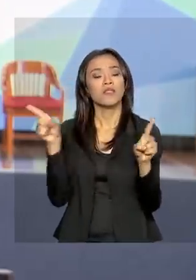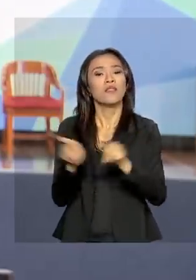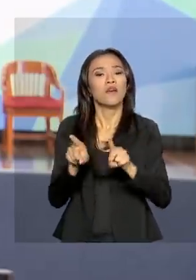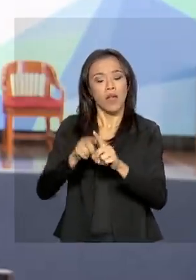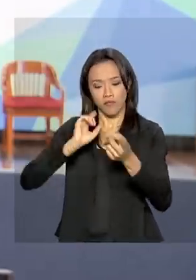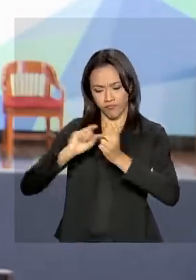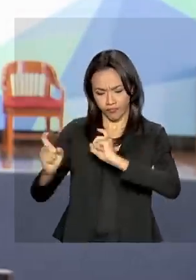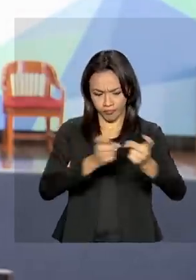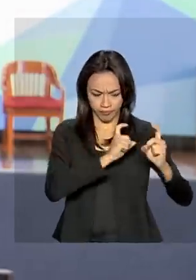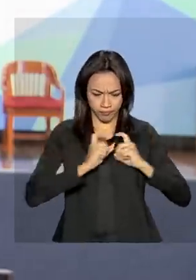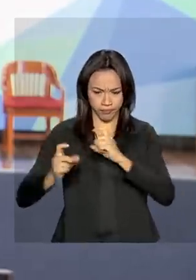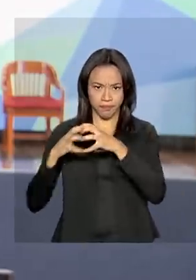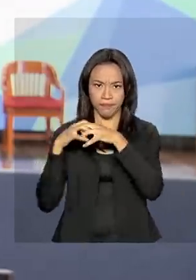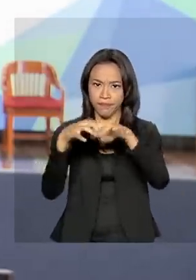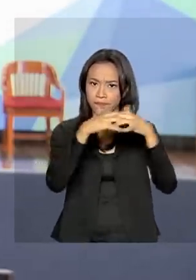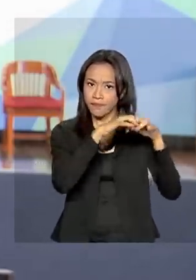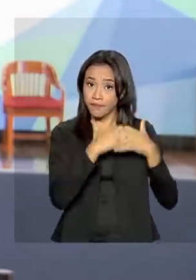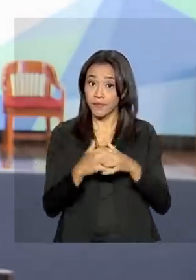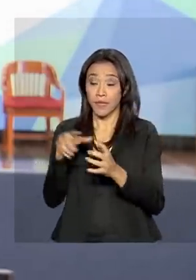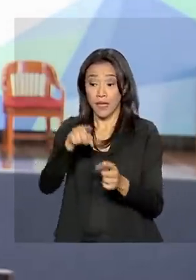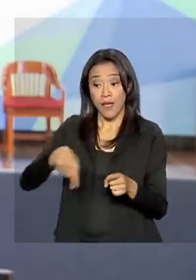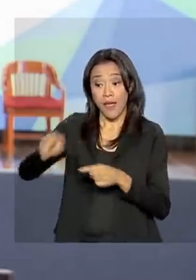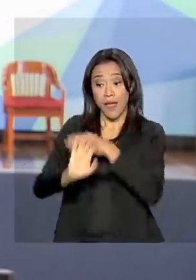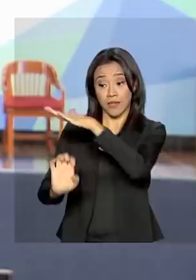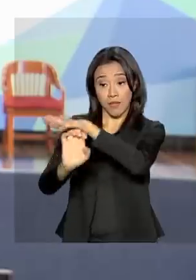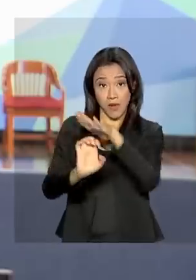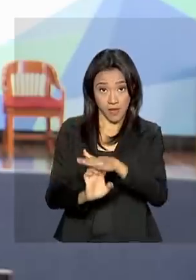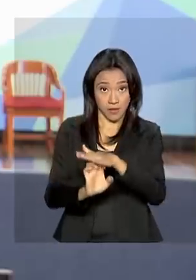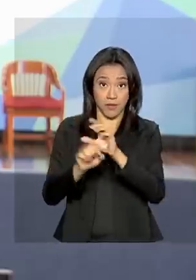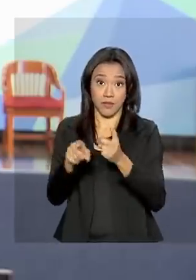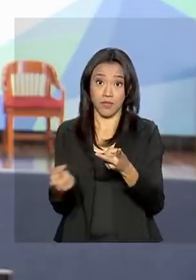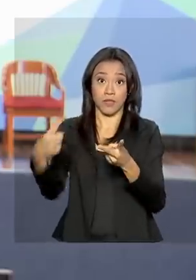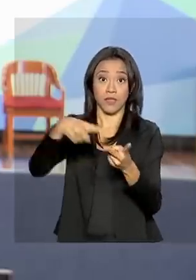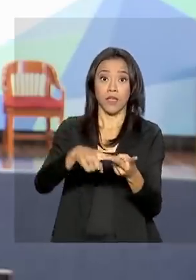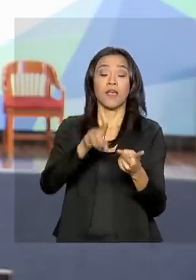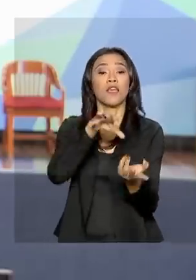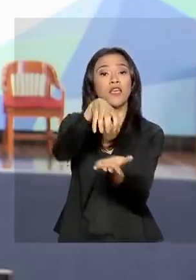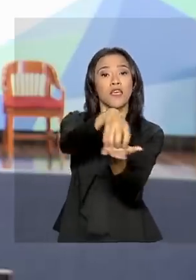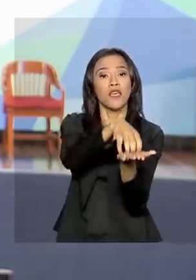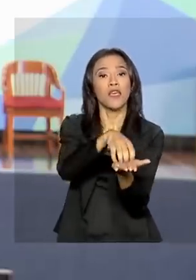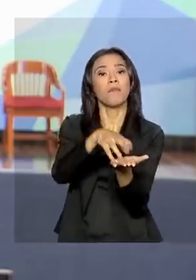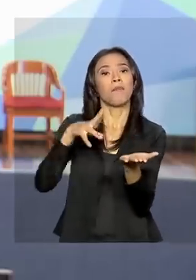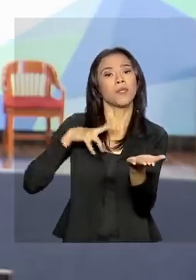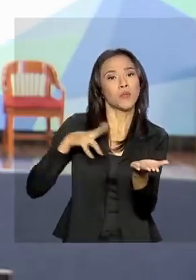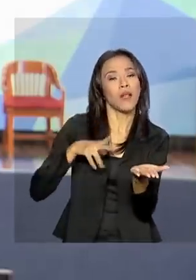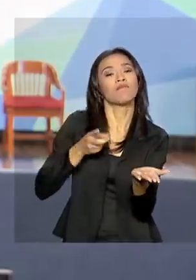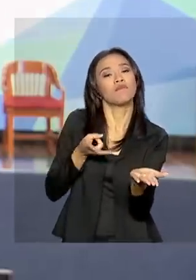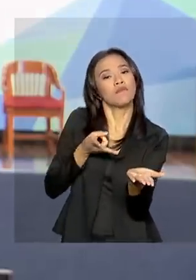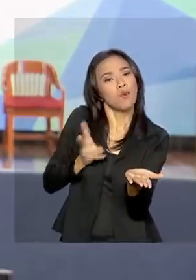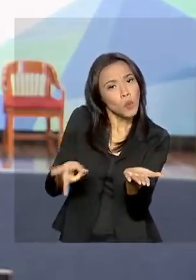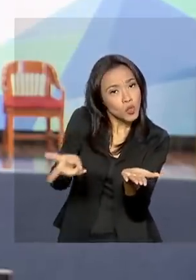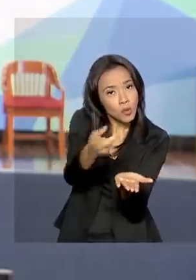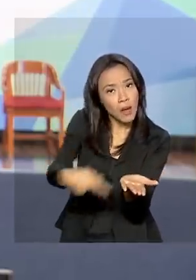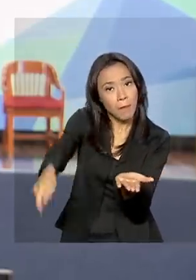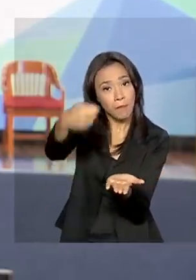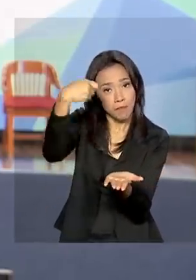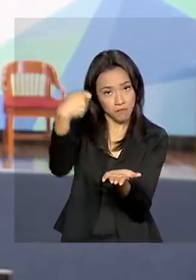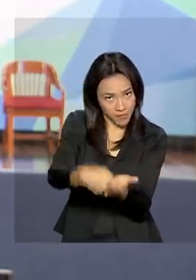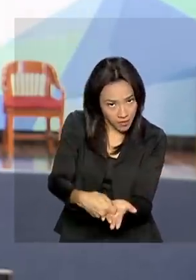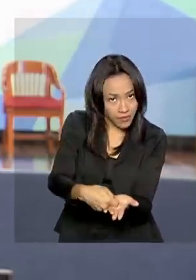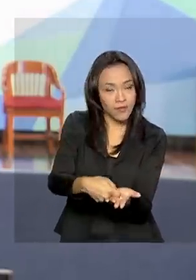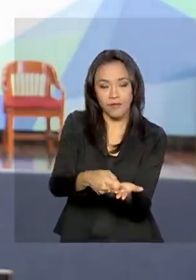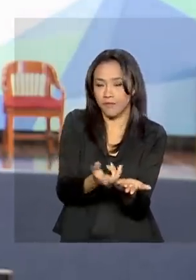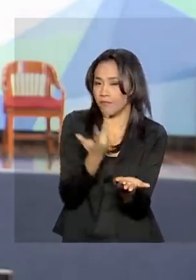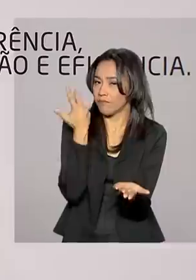administração pública. Estatais não dependentes e entidades privadas vão continuar pagando pelo serviço